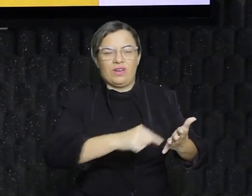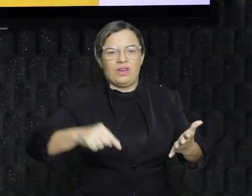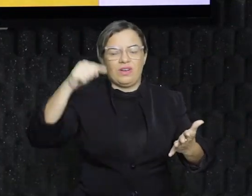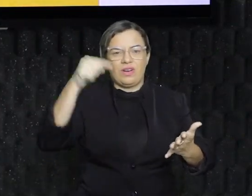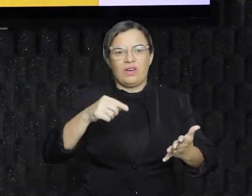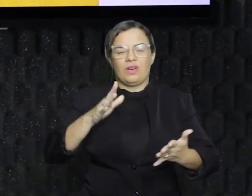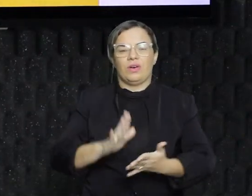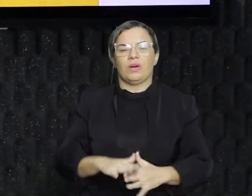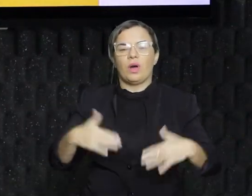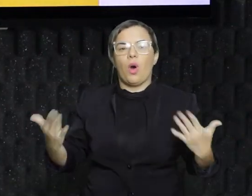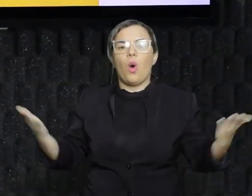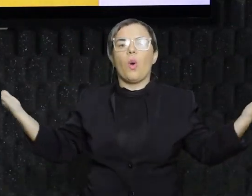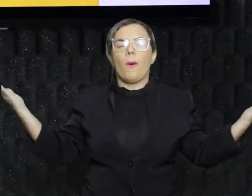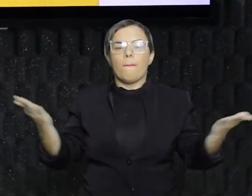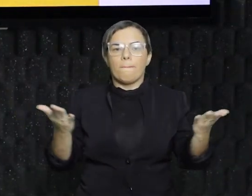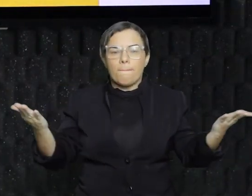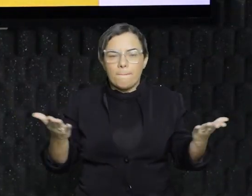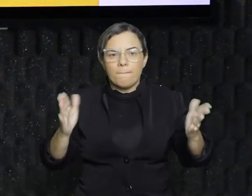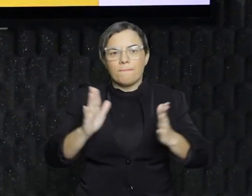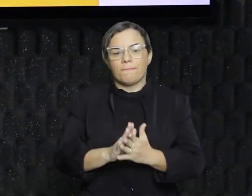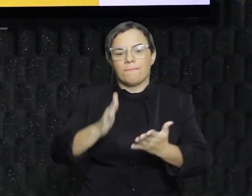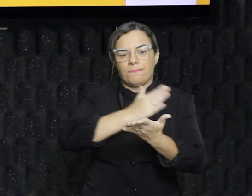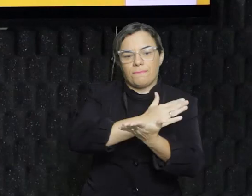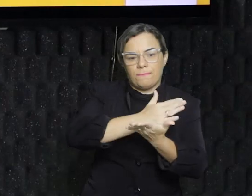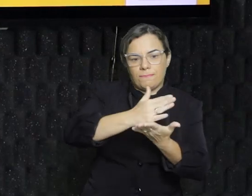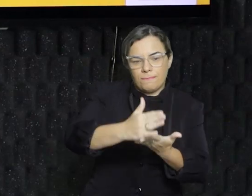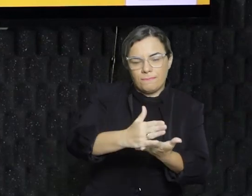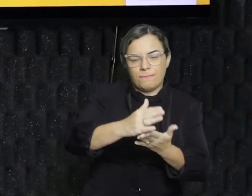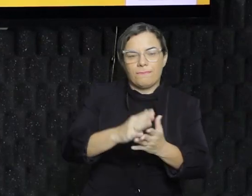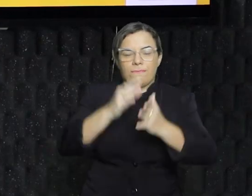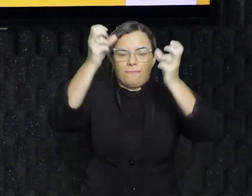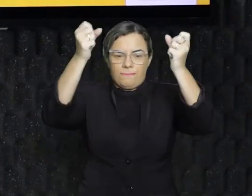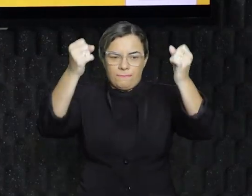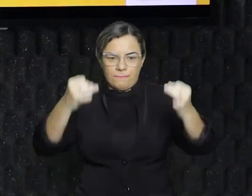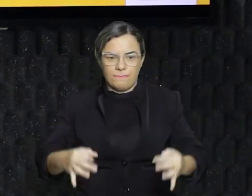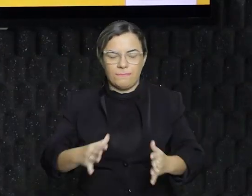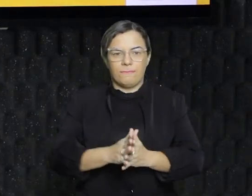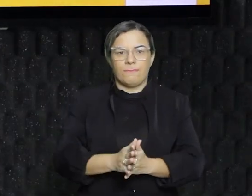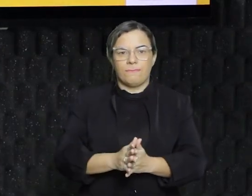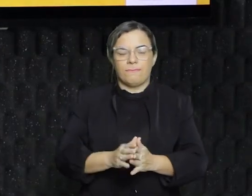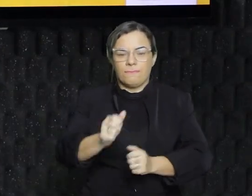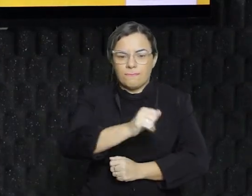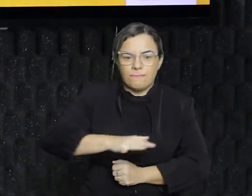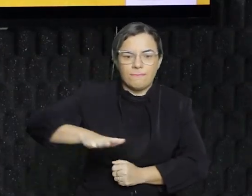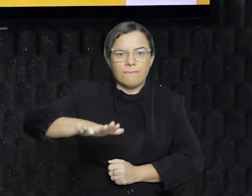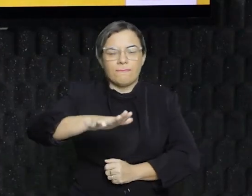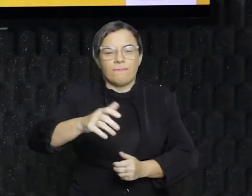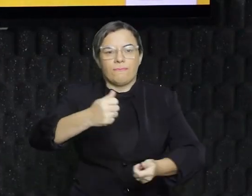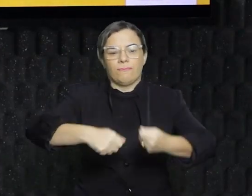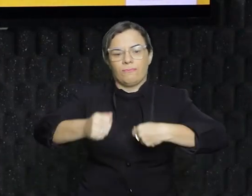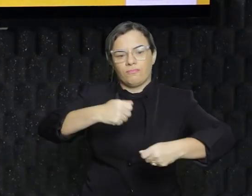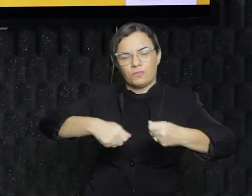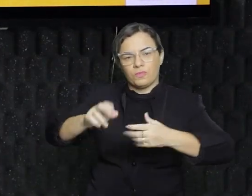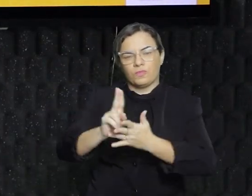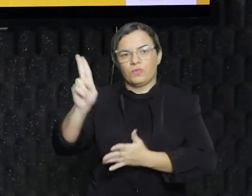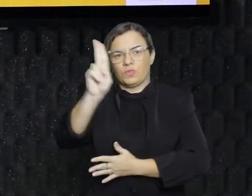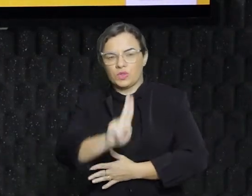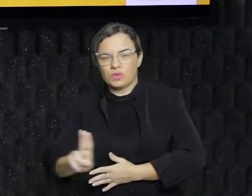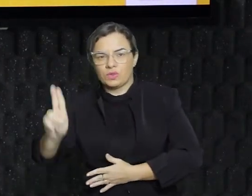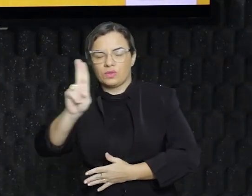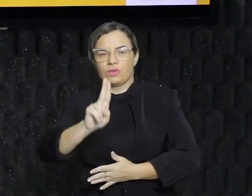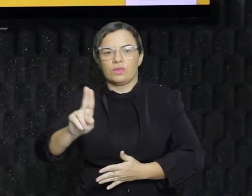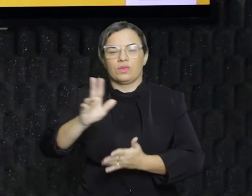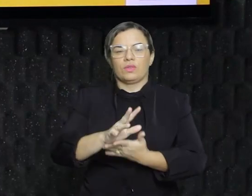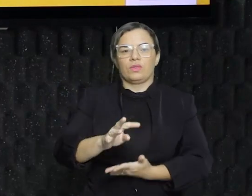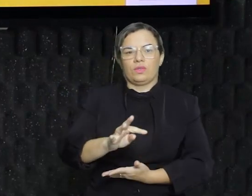aprovação. E hoje, galerinha, a gente começa falando aí sobre os espaços econômicos. E eu vou utilizar uma técnica contigo,